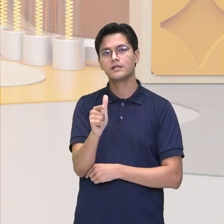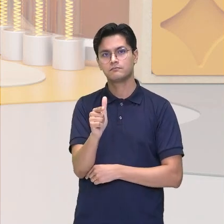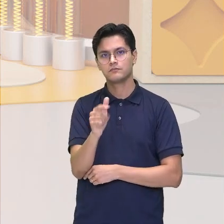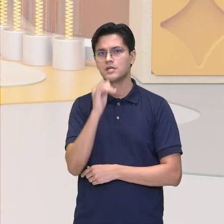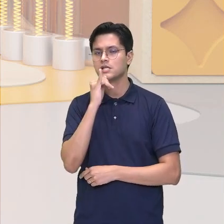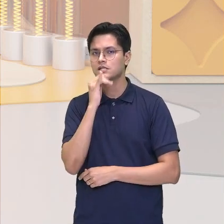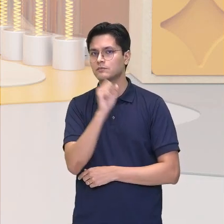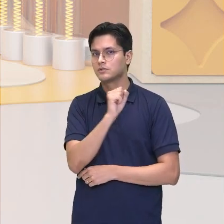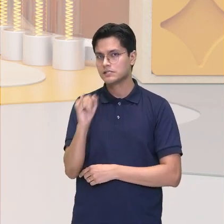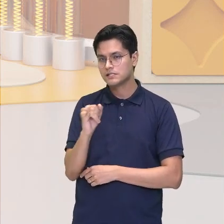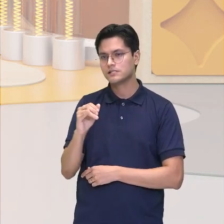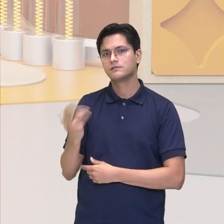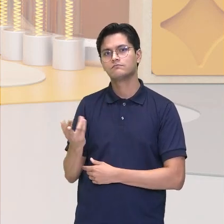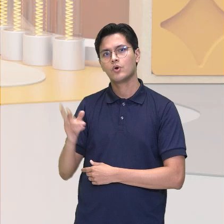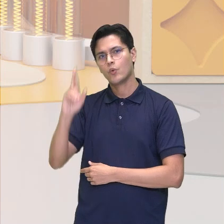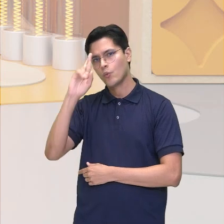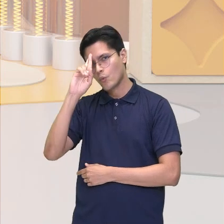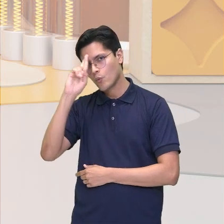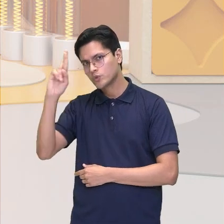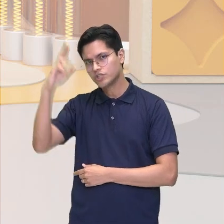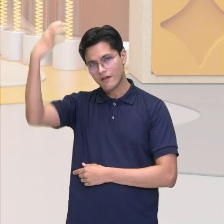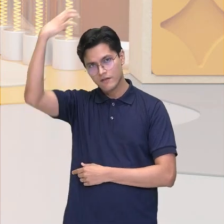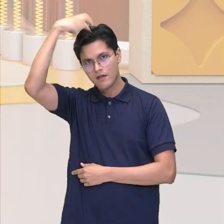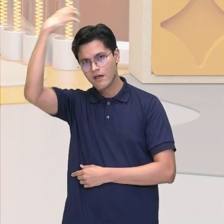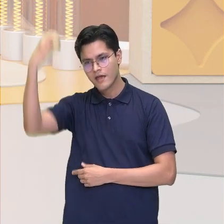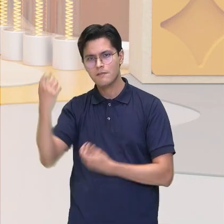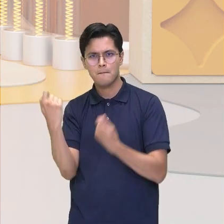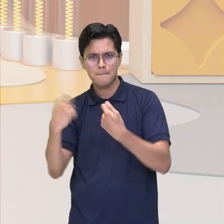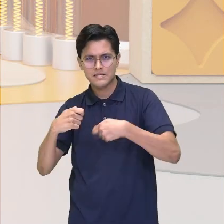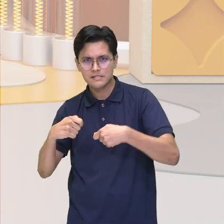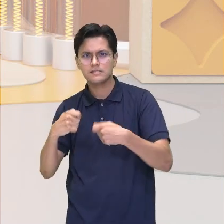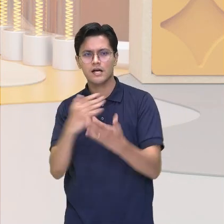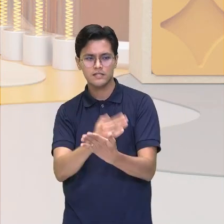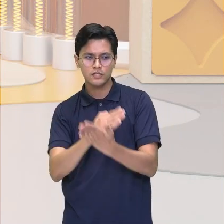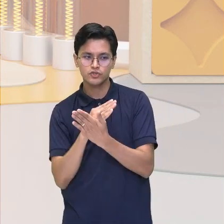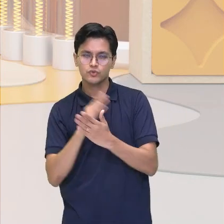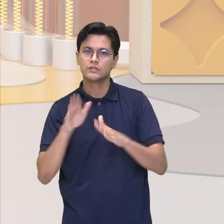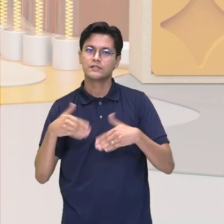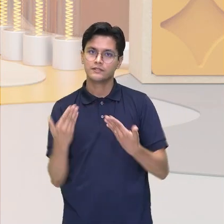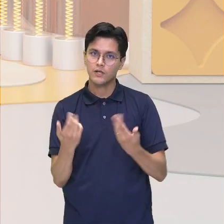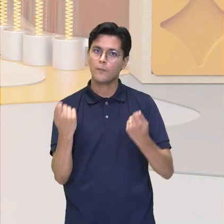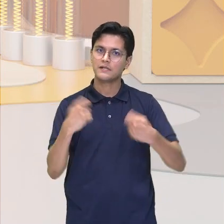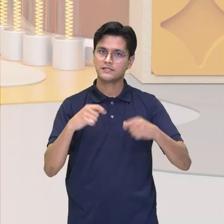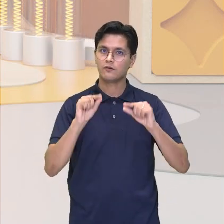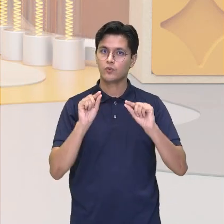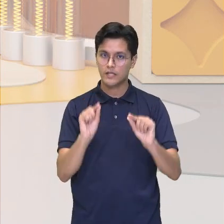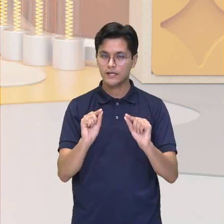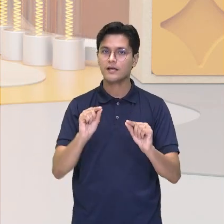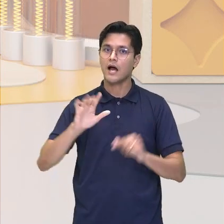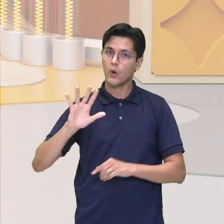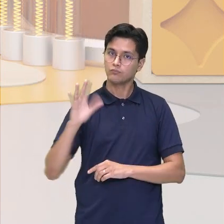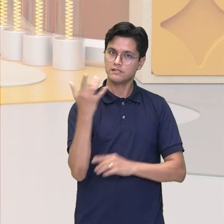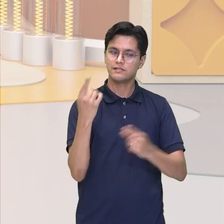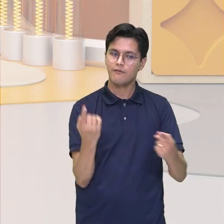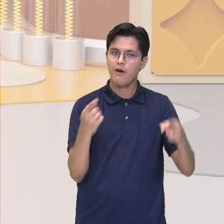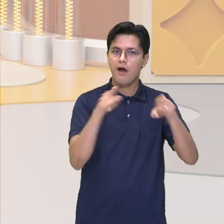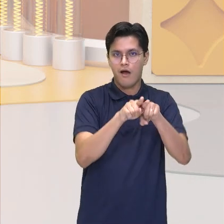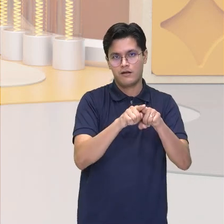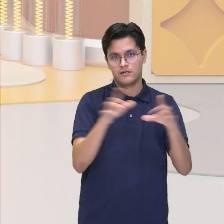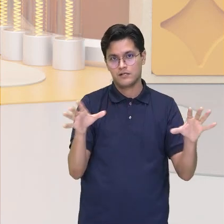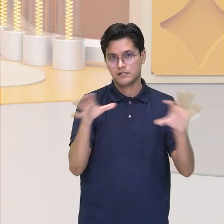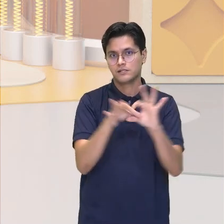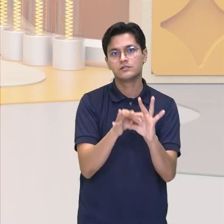de ajuda, ele precisava contar com alianças. Não havia um exército nacional. Então, ele vai ter que contar